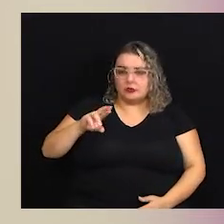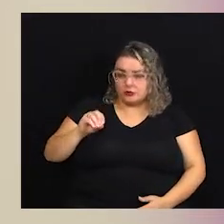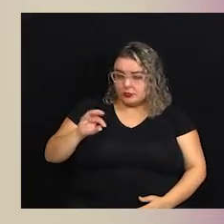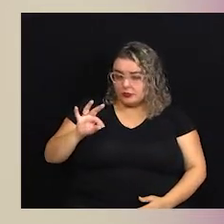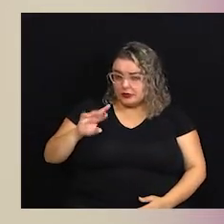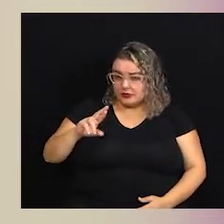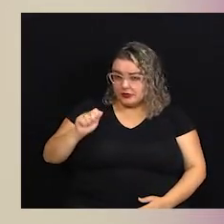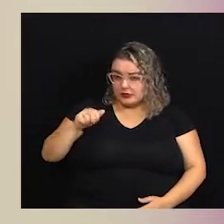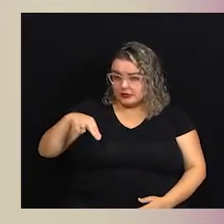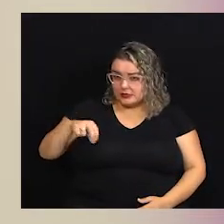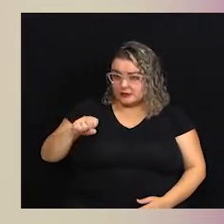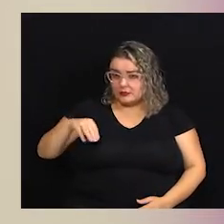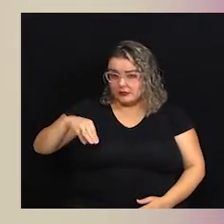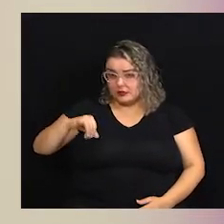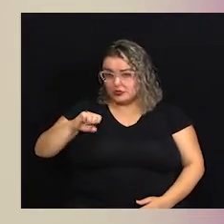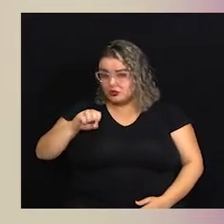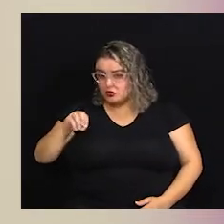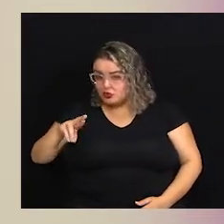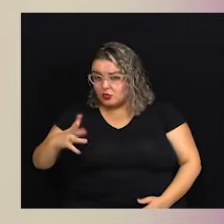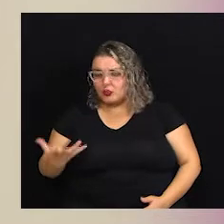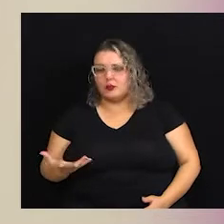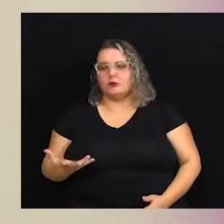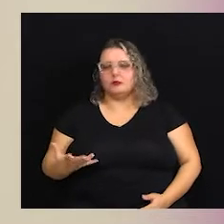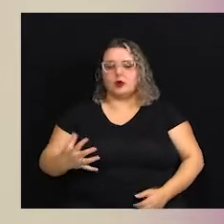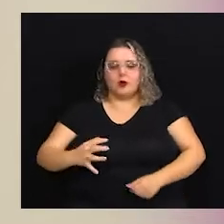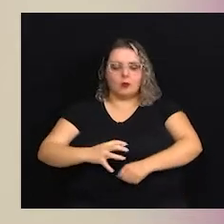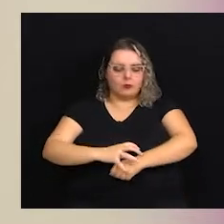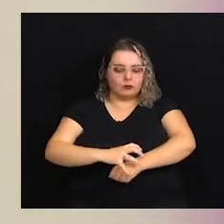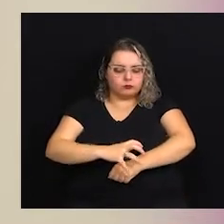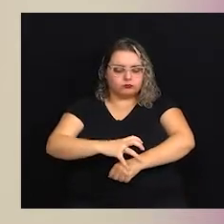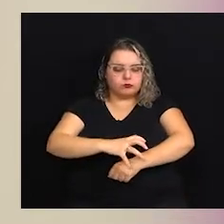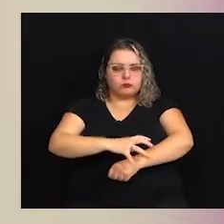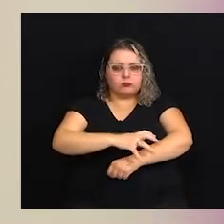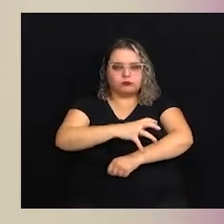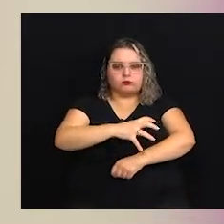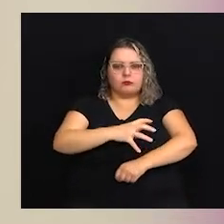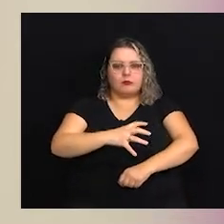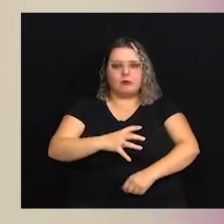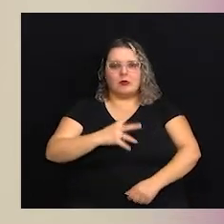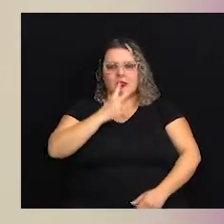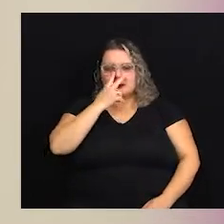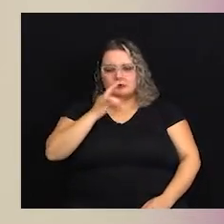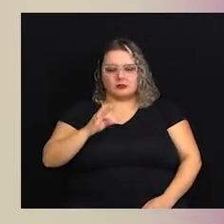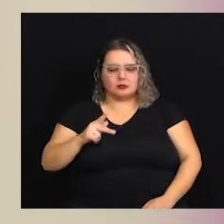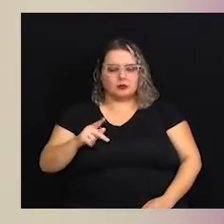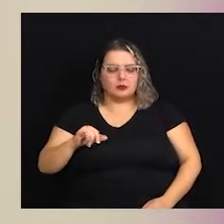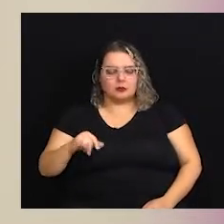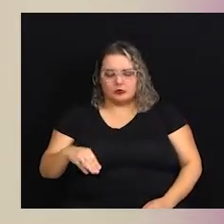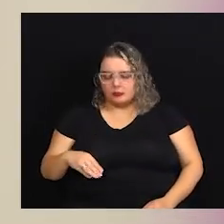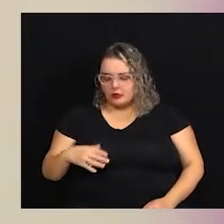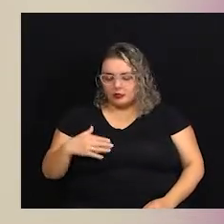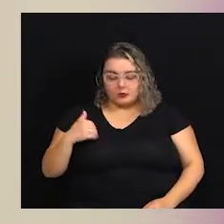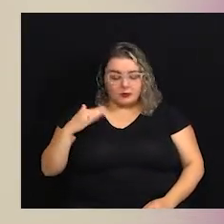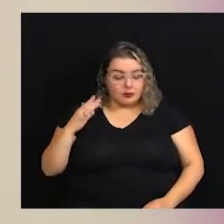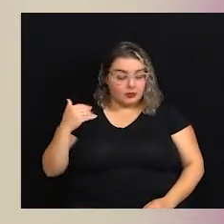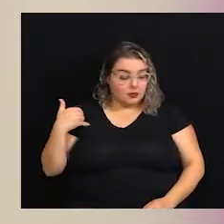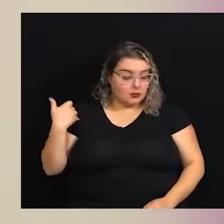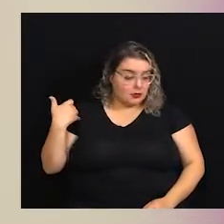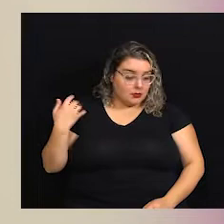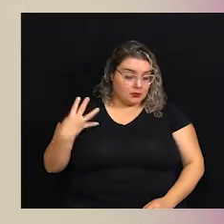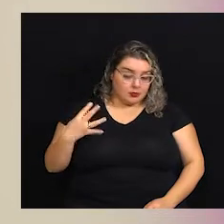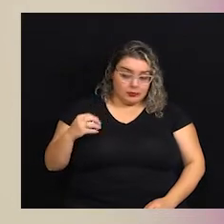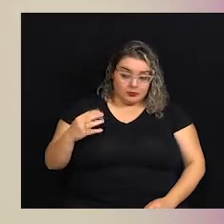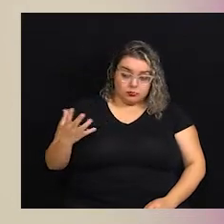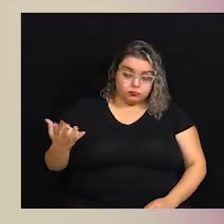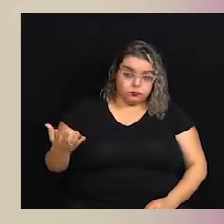também, já tem aquela sensação, incho mais, como se estivesse numa TPM, você fala, puxa, já estou com mais de 40 anos, eu trago 40